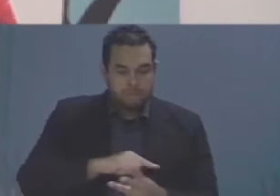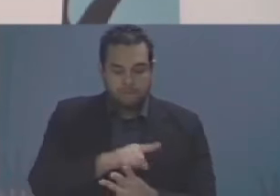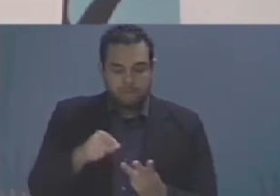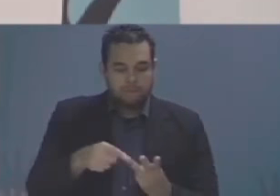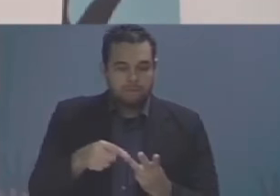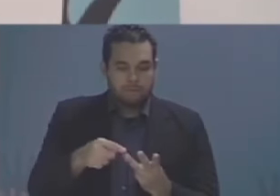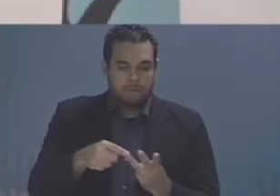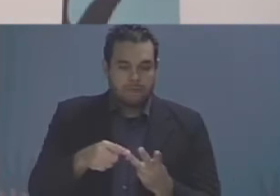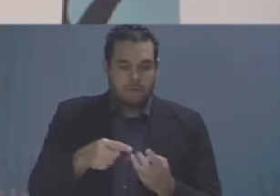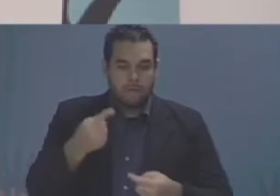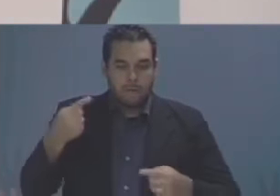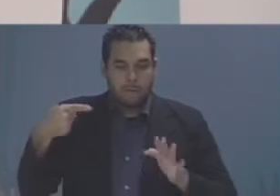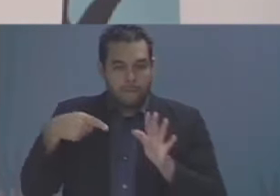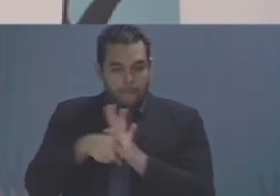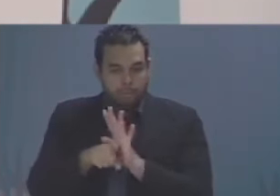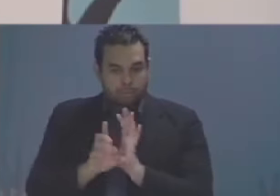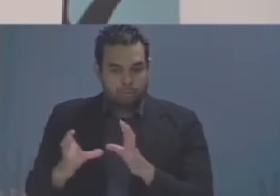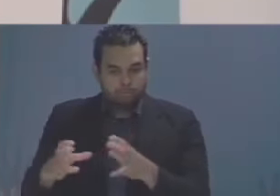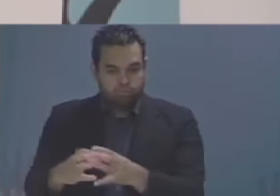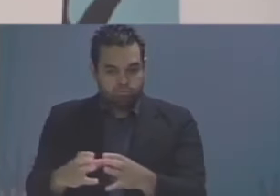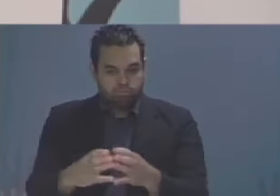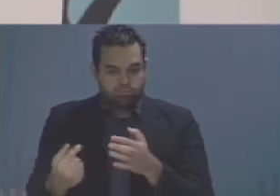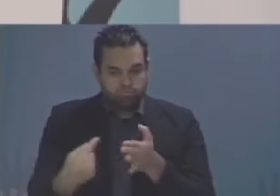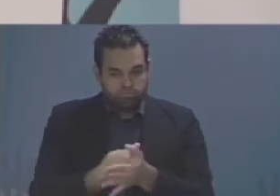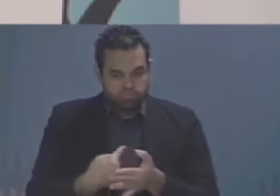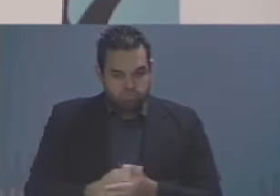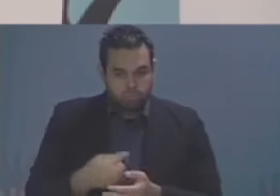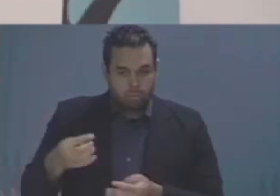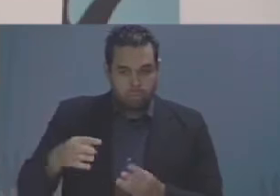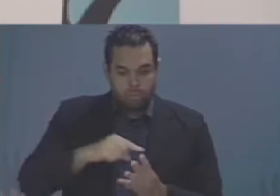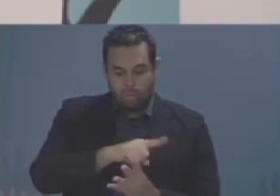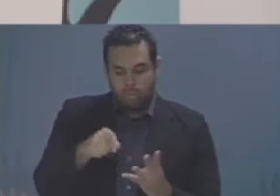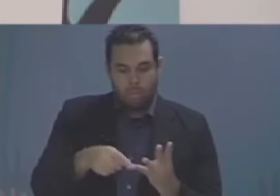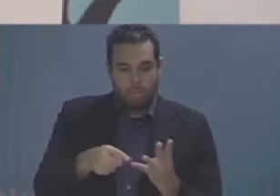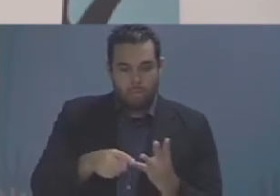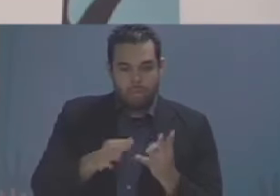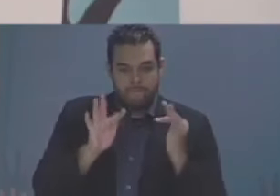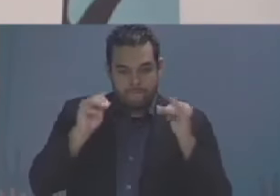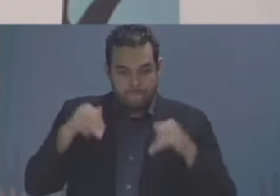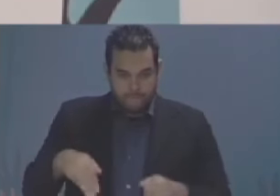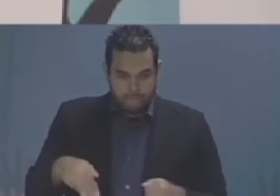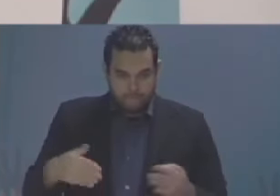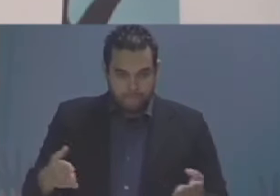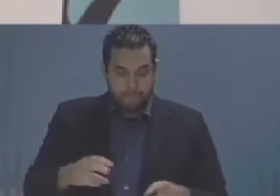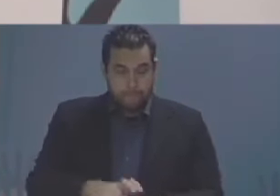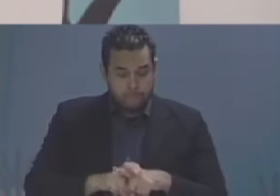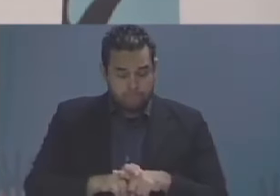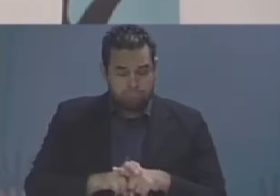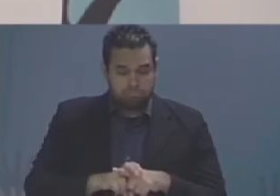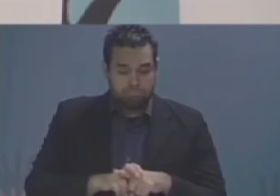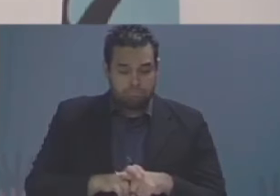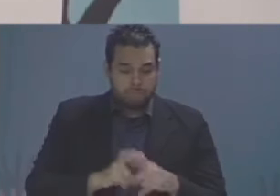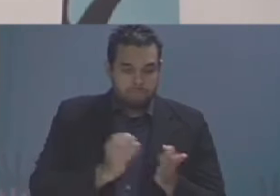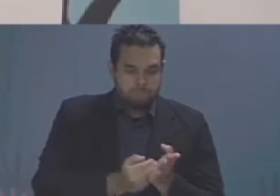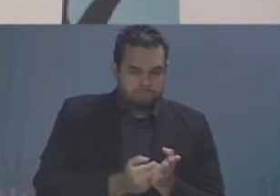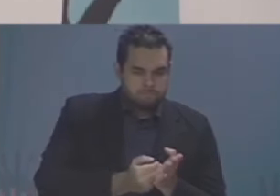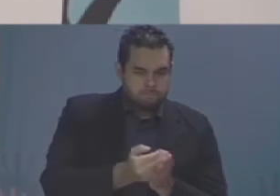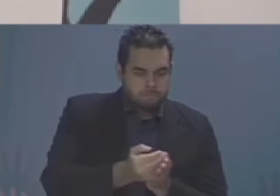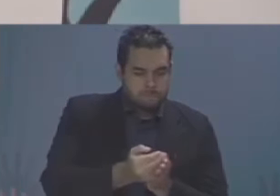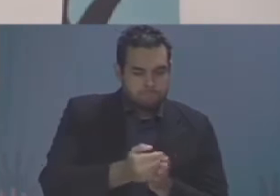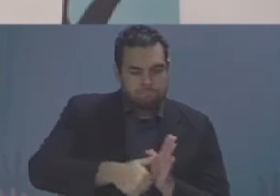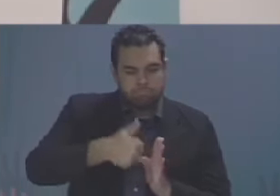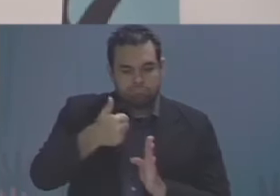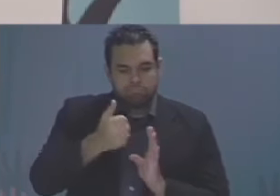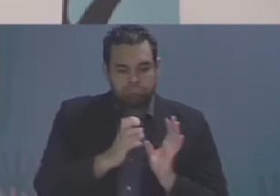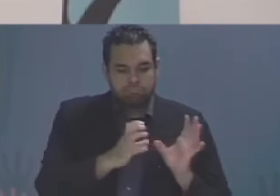Terceiro bloco, perguntas da categoria. Quarto bloco, considerações finais. Antes de iniciarmos o primeiro